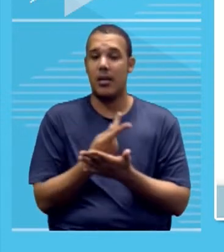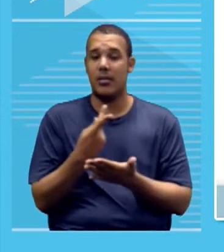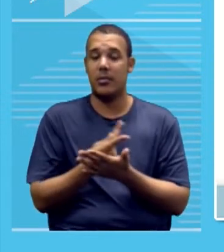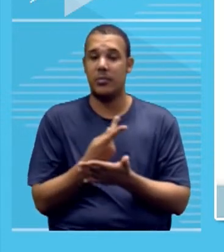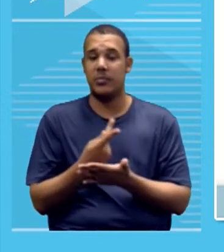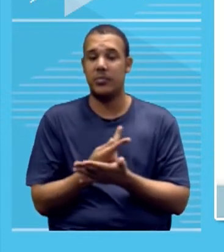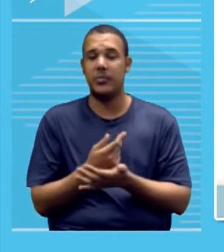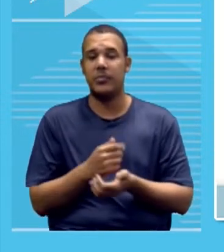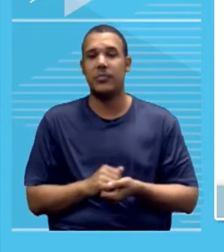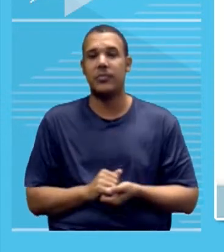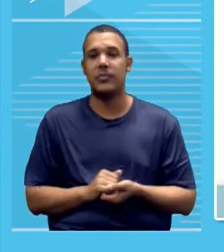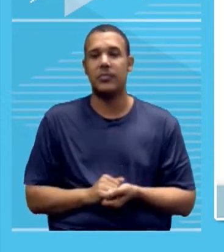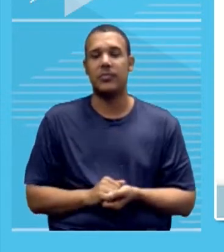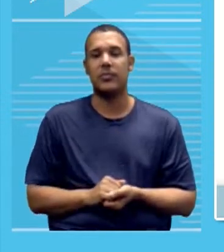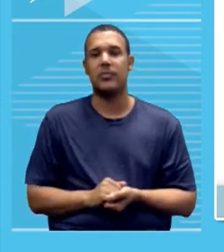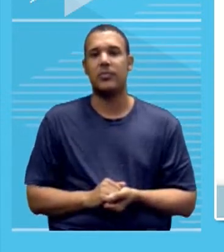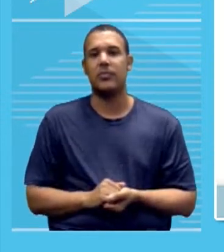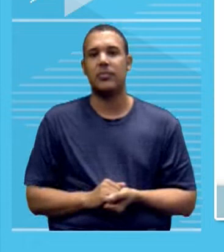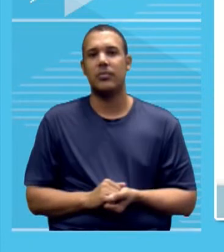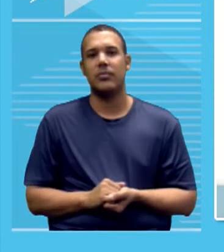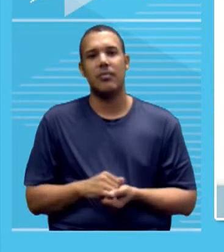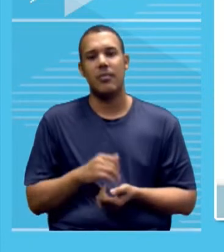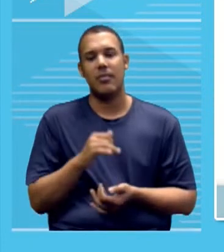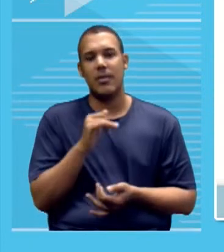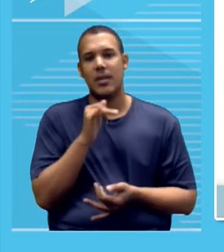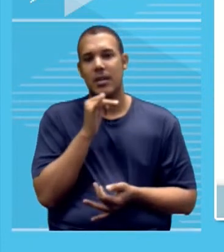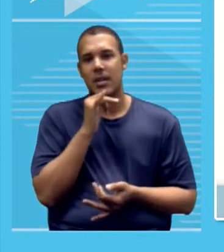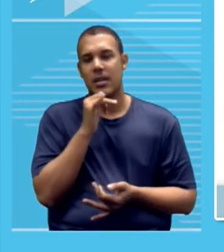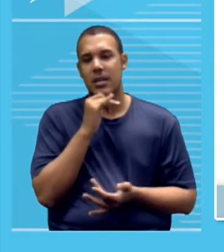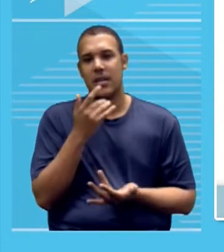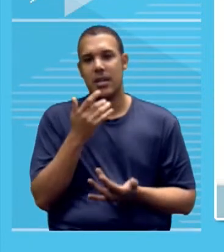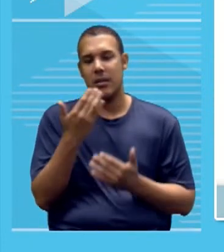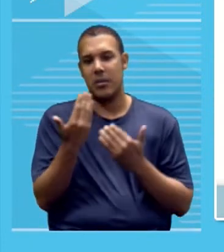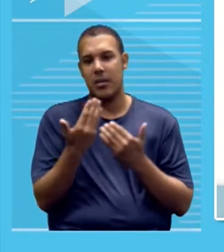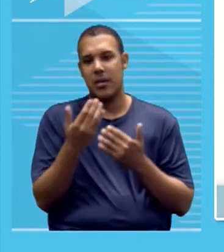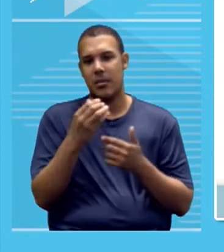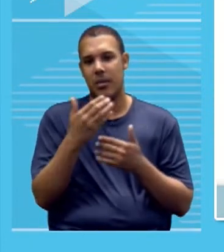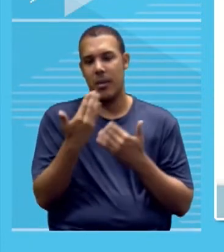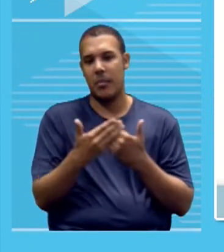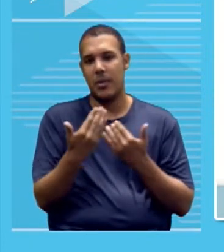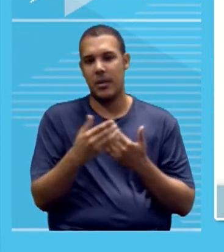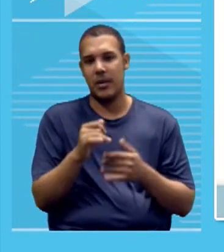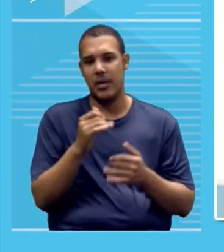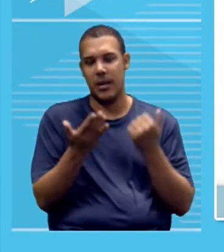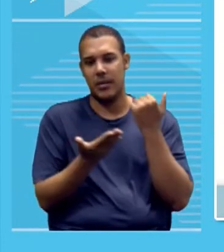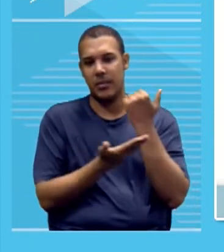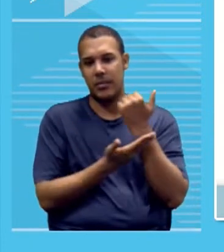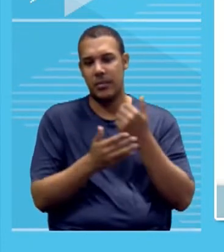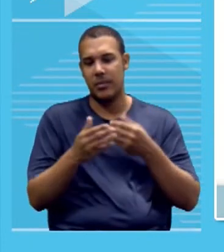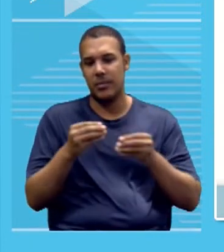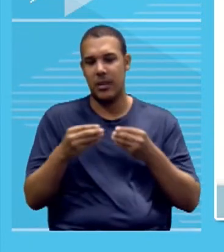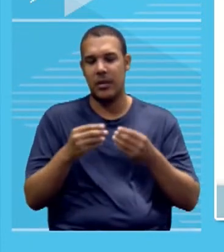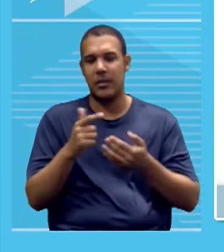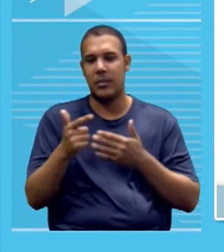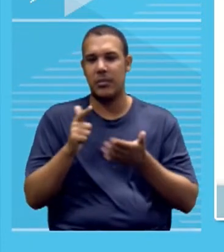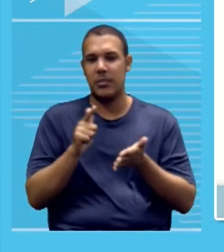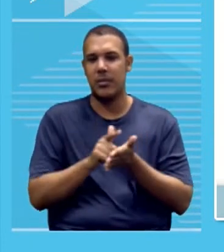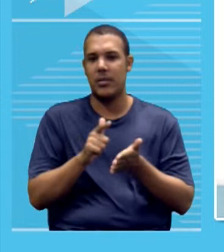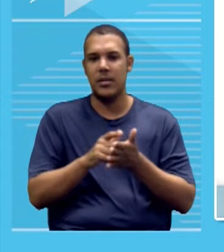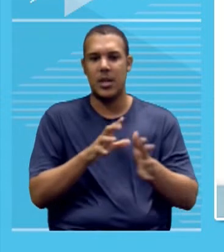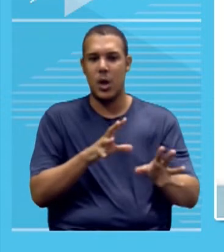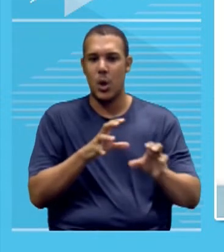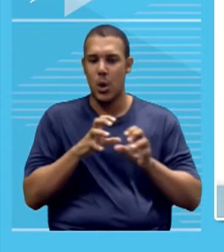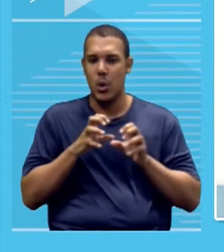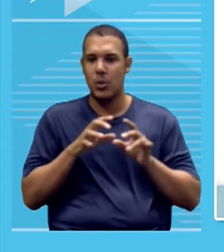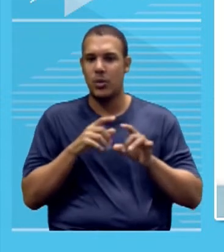bom? Uma alternativa caiu no vestibular. Materiais isolantes, como madeira, plástico e papel, não